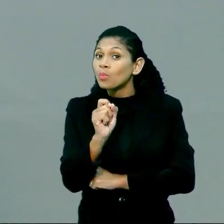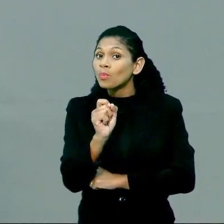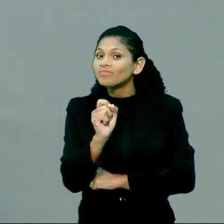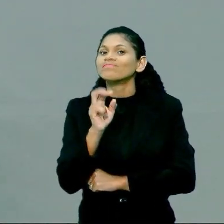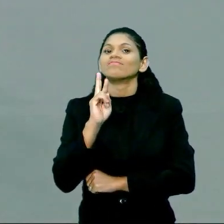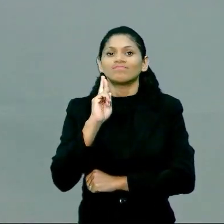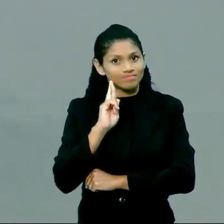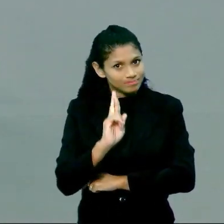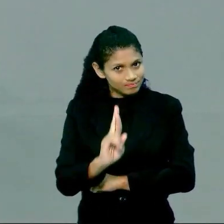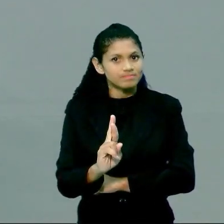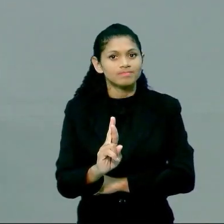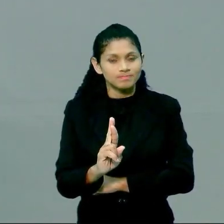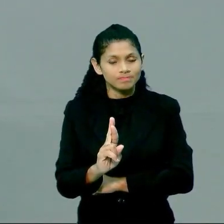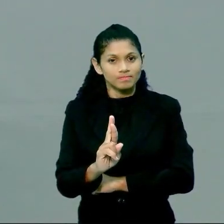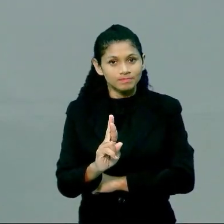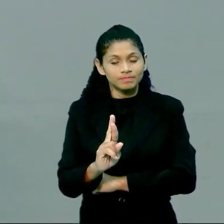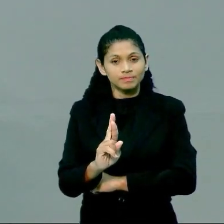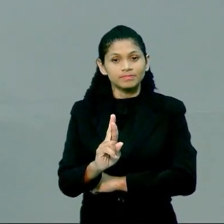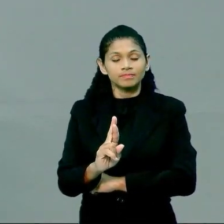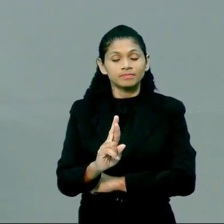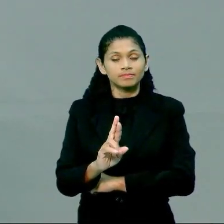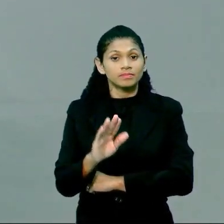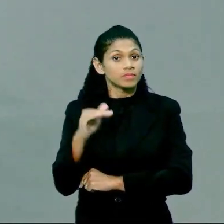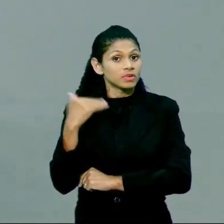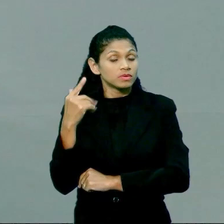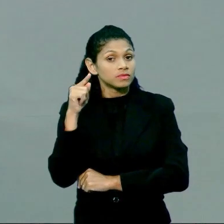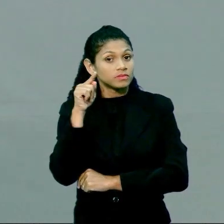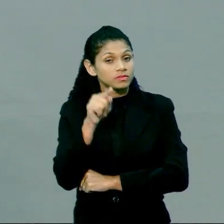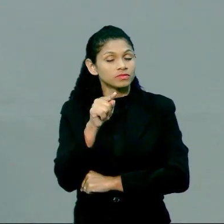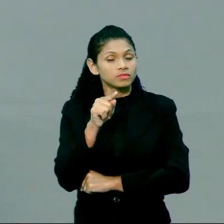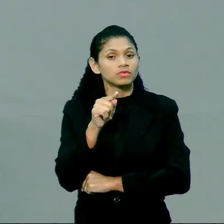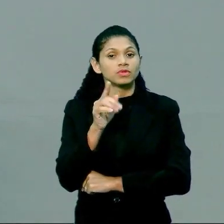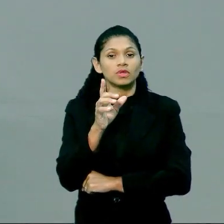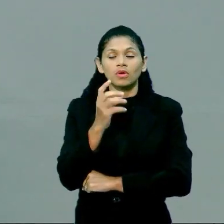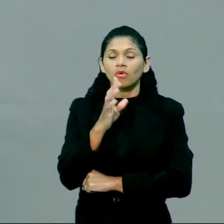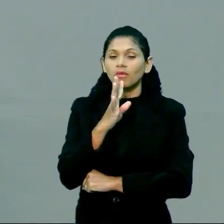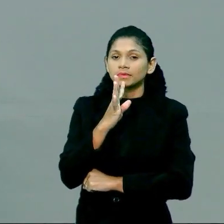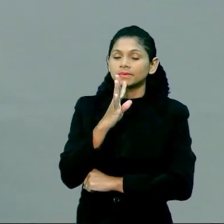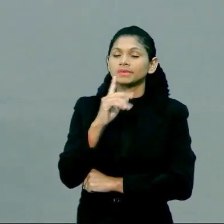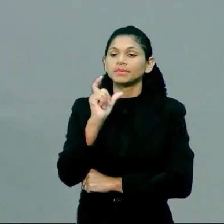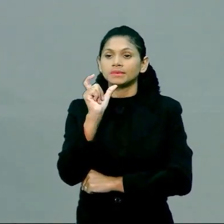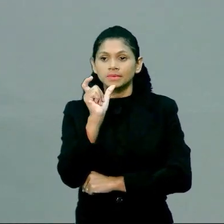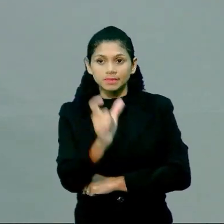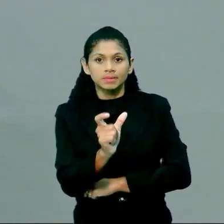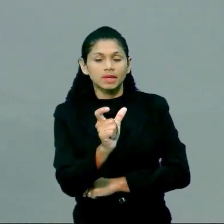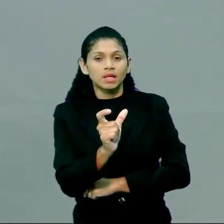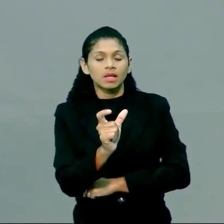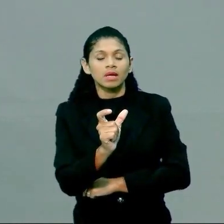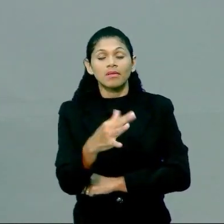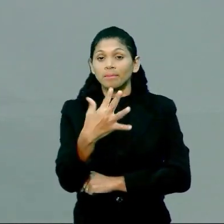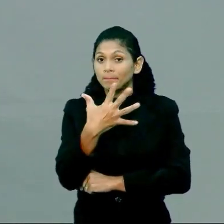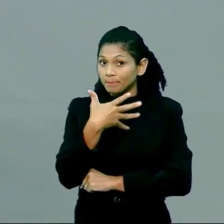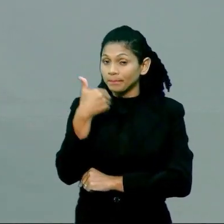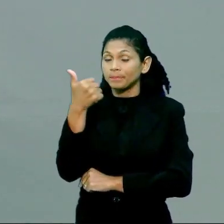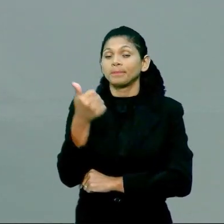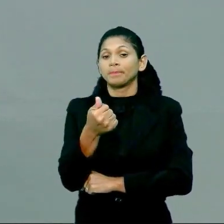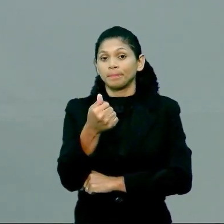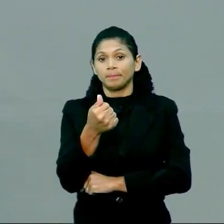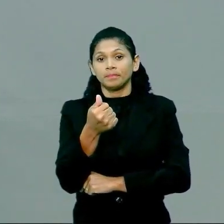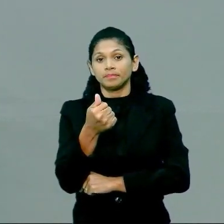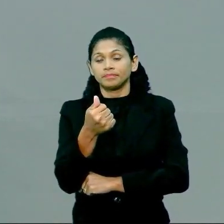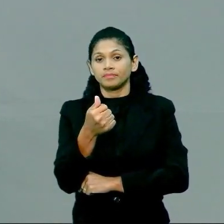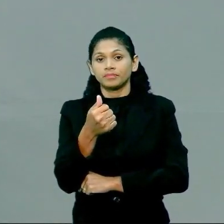100%. Quando você não conhece a palavra, é claro. Se você já conhece a tradução da palavra, aí você, né, tem 100% da